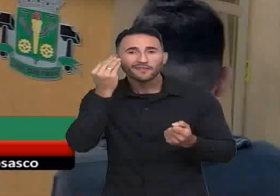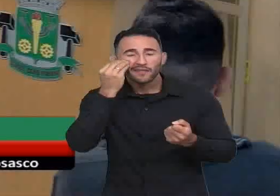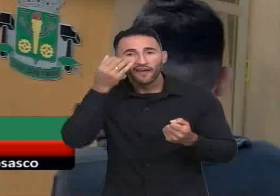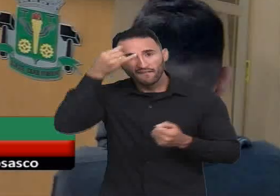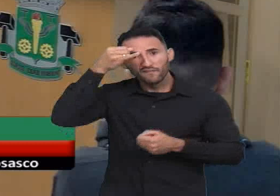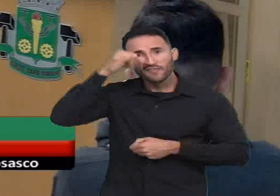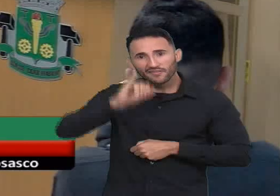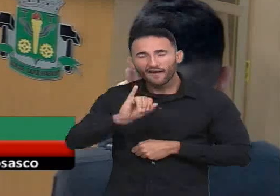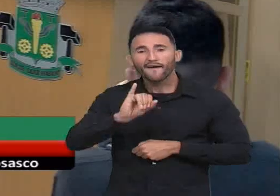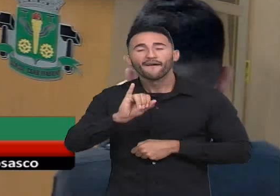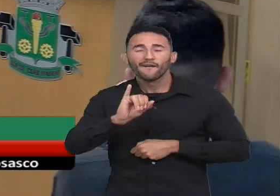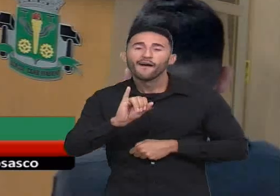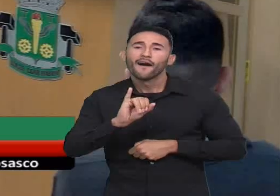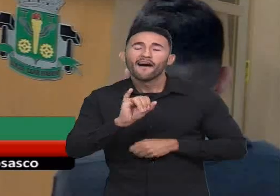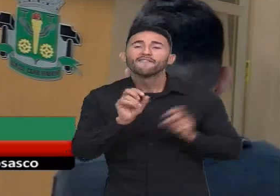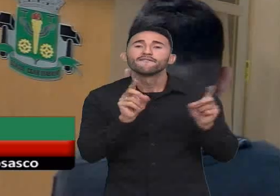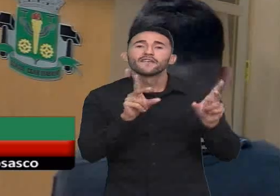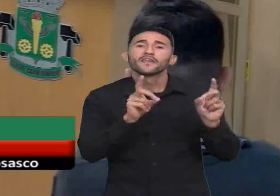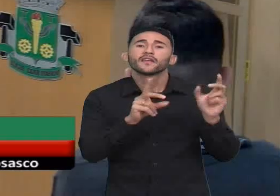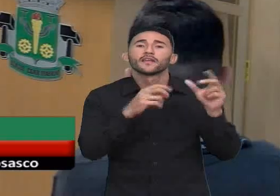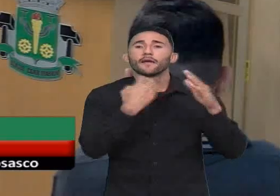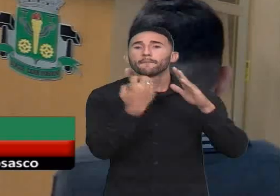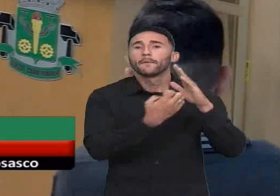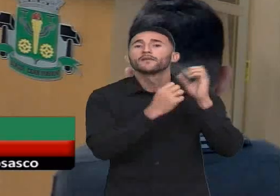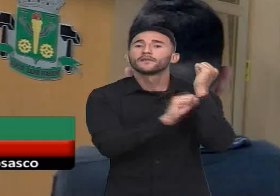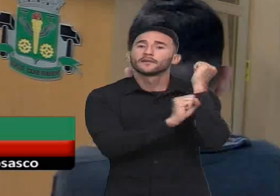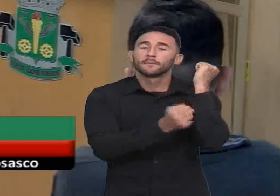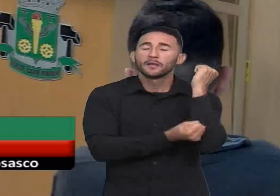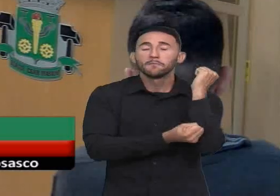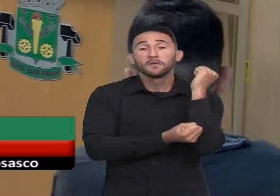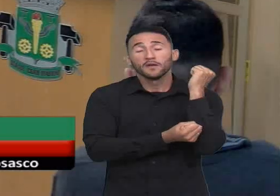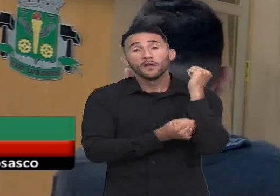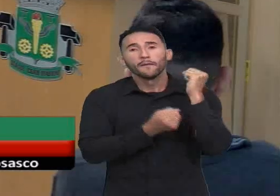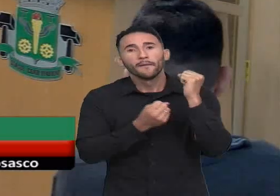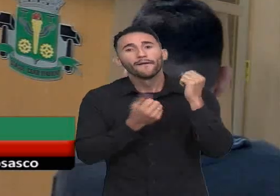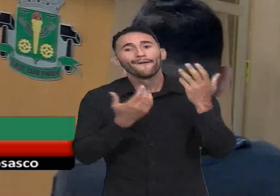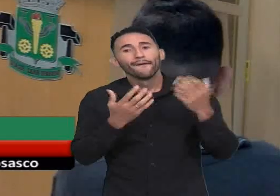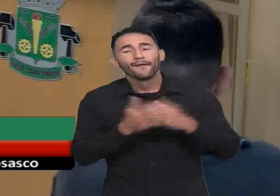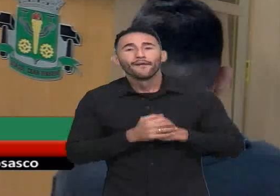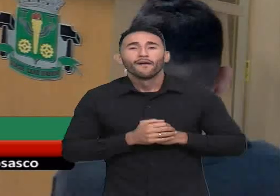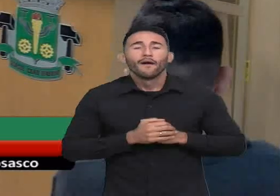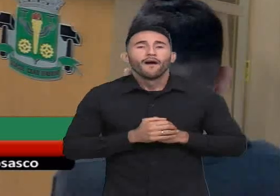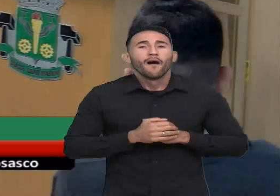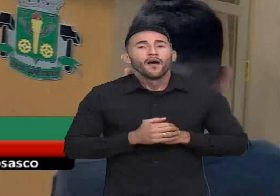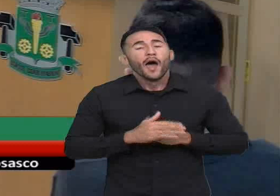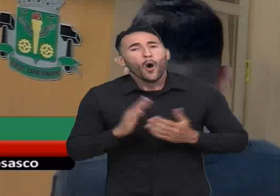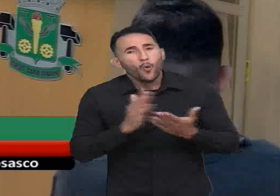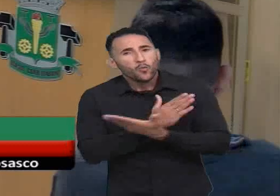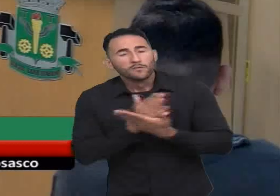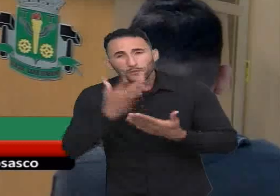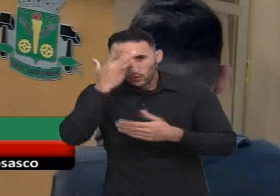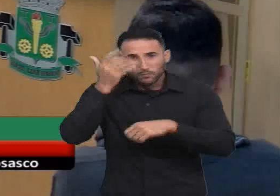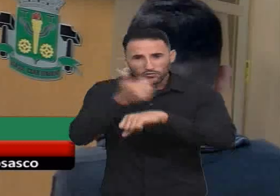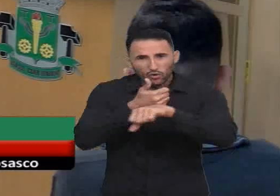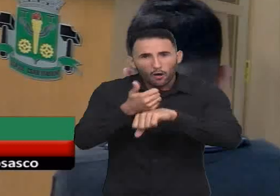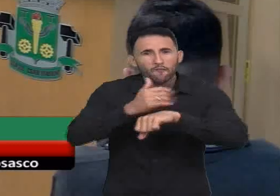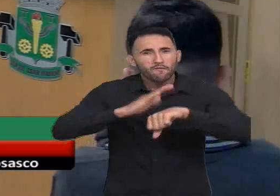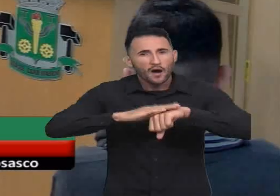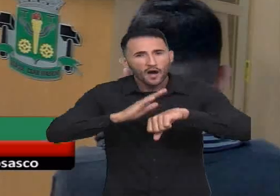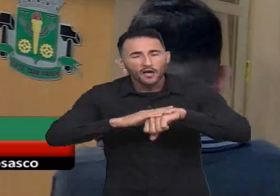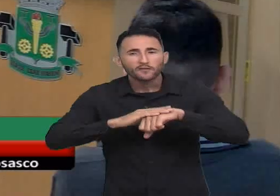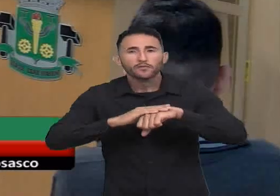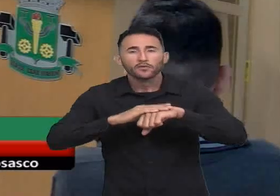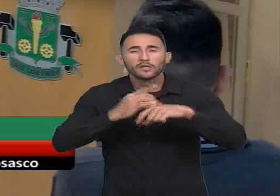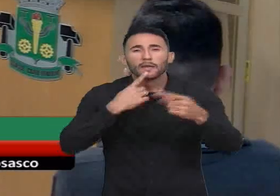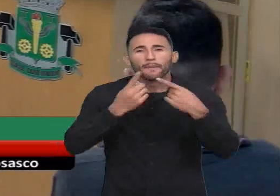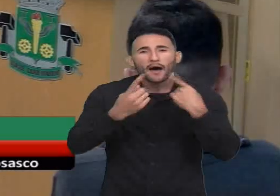Sabesp. Tenho certeza que outros trabalhadores muito aguerridos fazem isso internamente, esse debate, porque a privatização